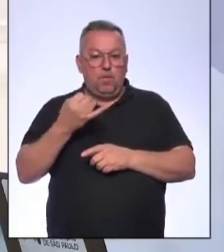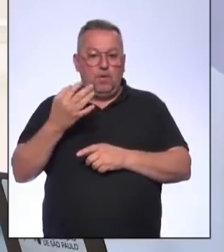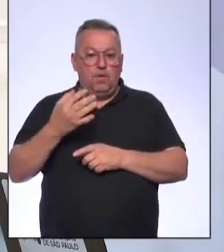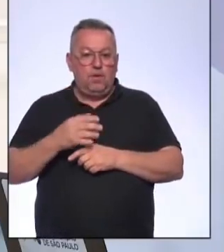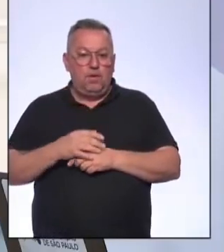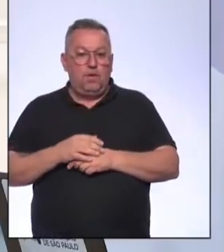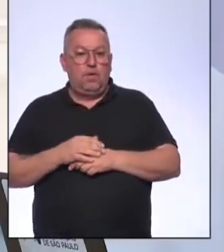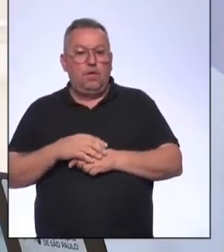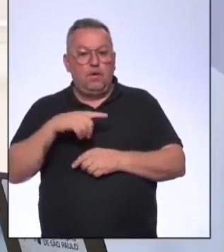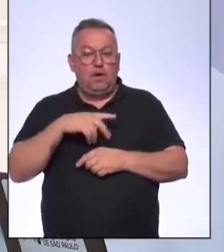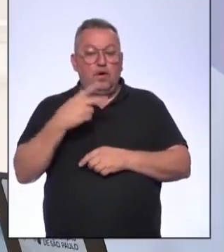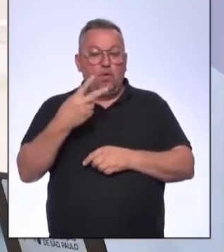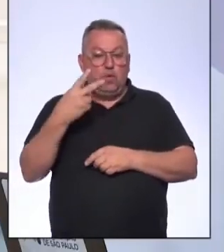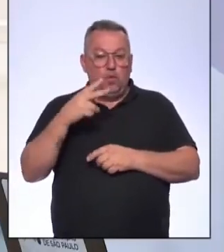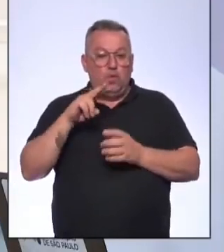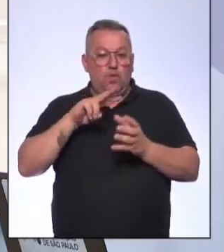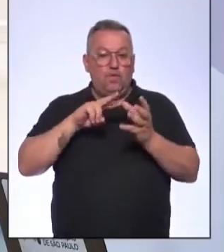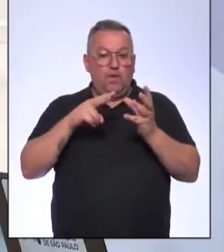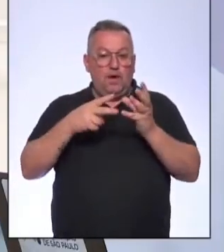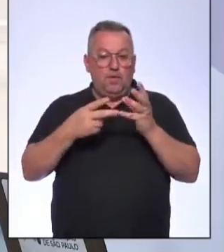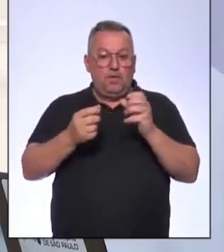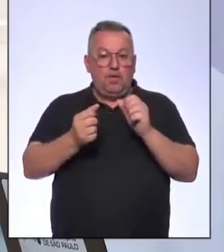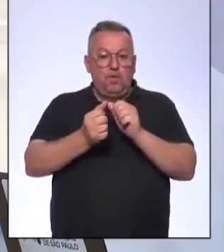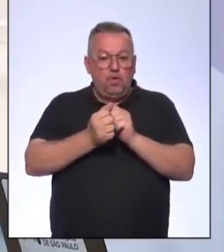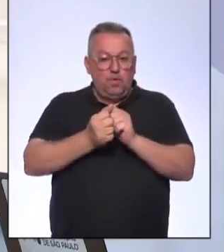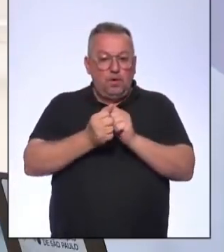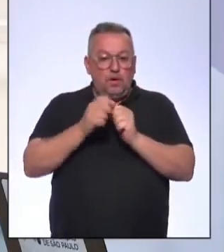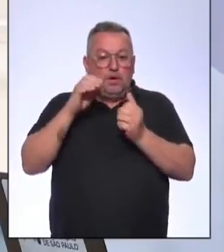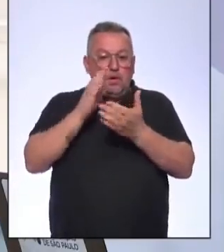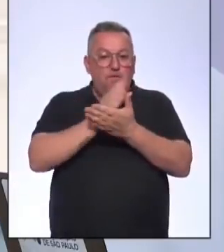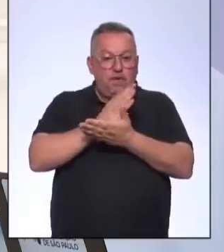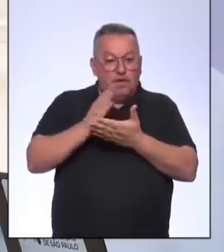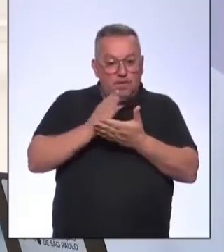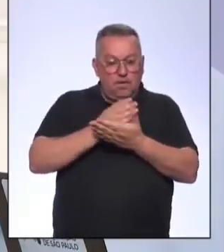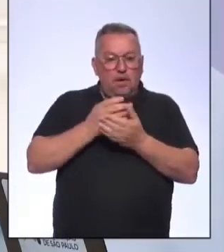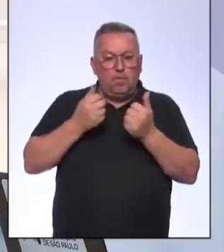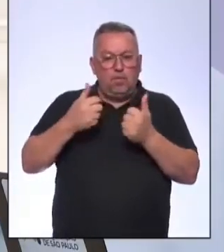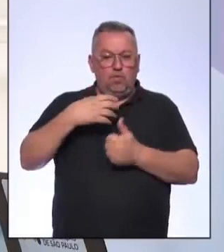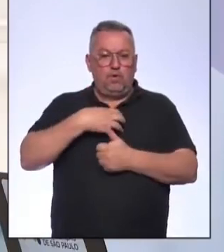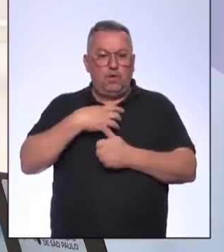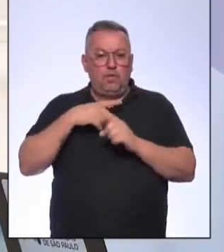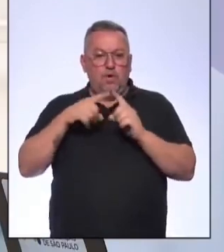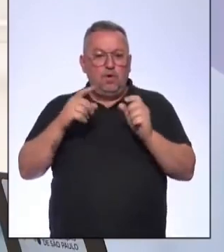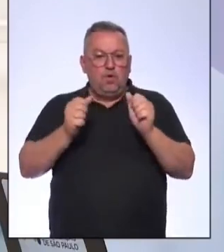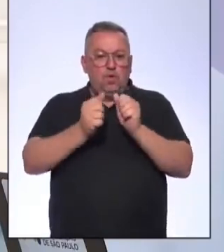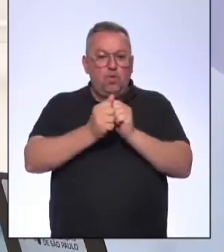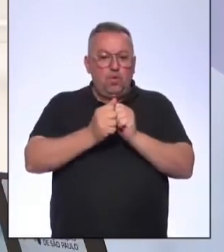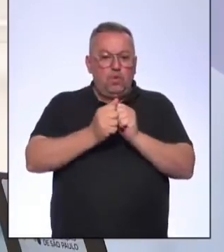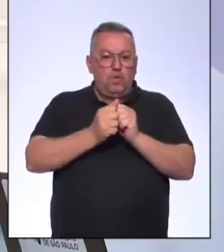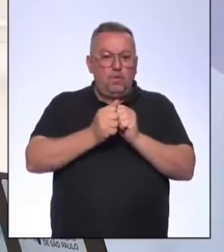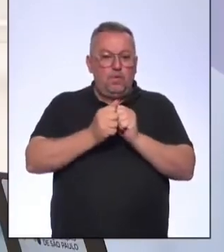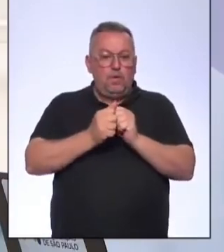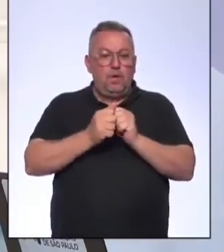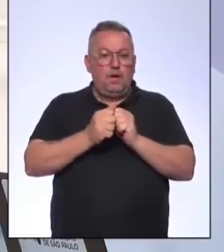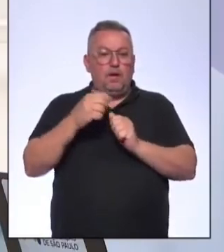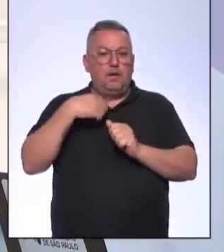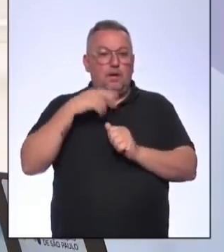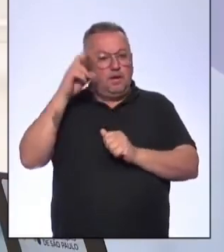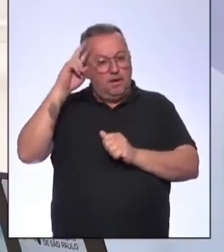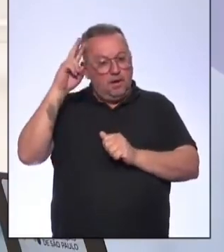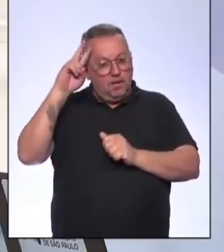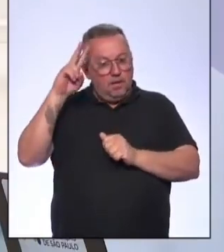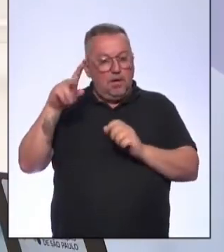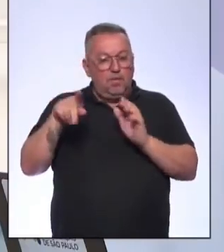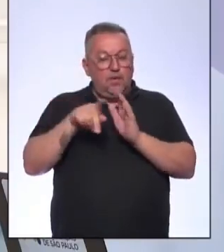cool, tem duas vogais, só que as vogais estão juntas, né? Se elas estiverem separadas, seria uma boa maneira. Só que a separação silábica em inglês, a gente tem que lembrar que é diferente,